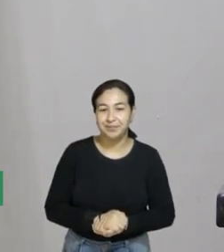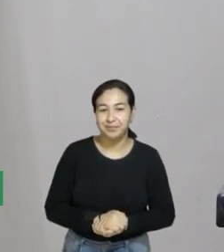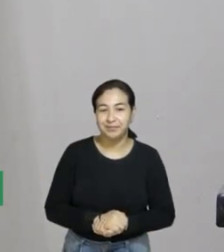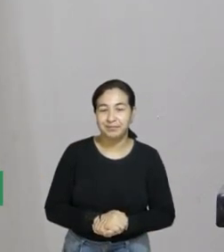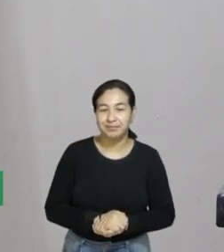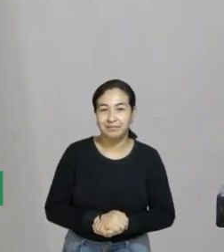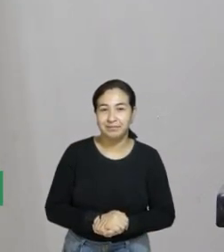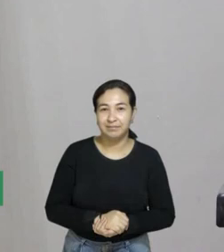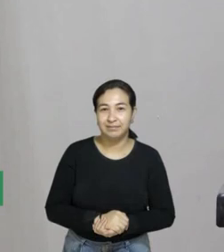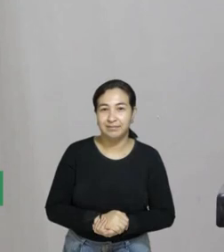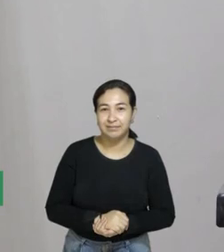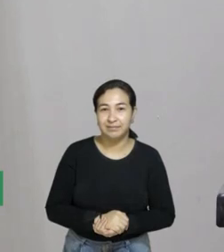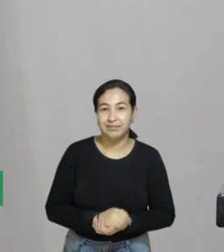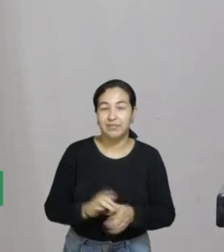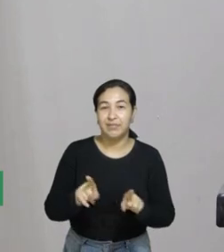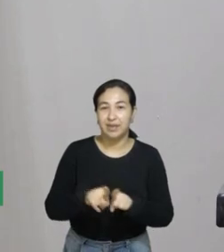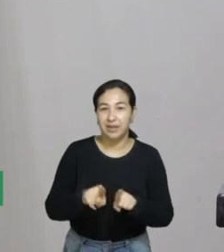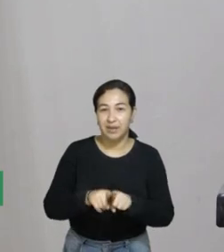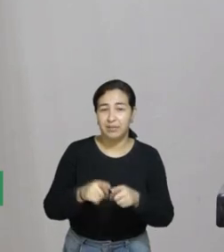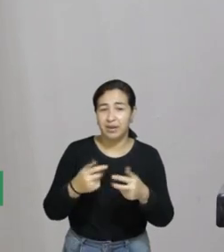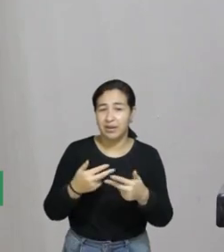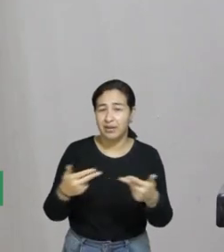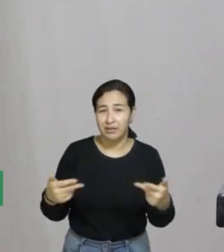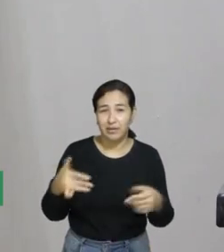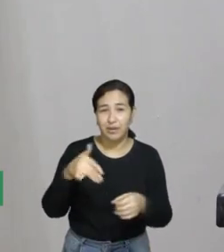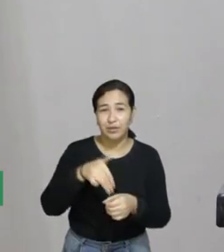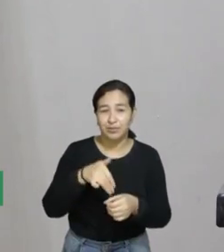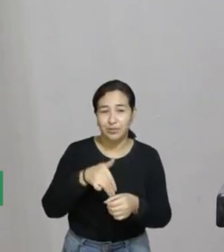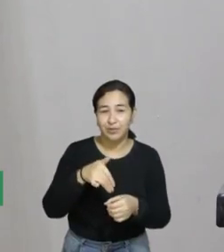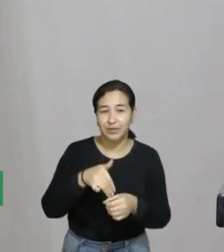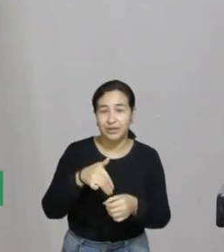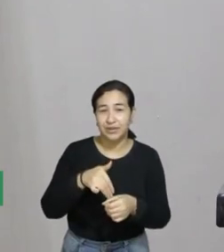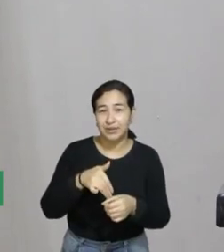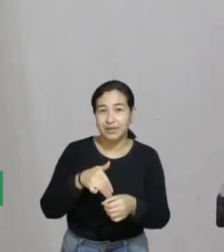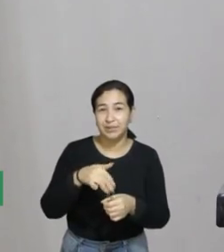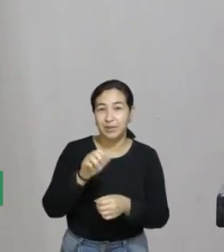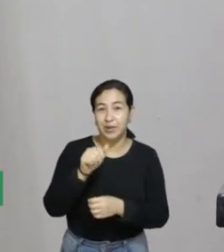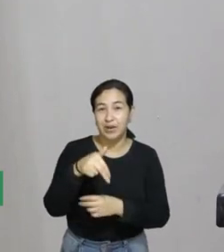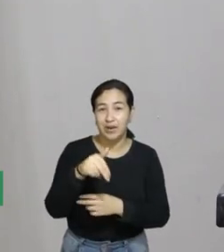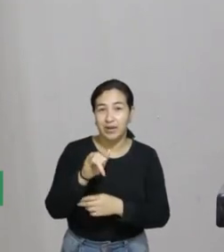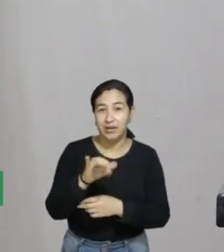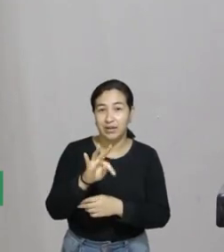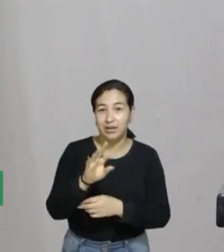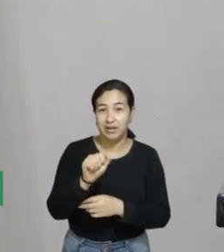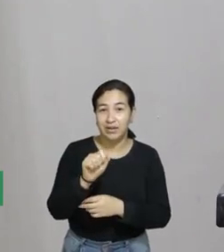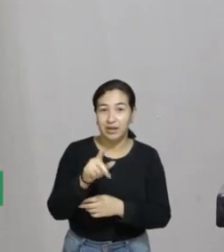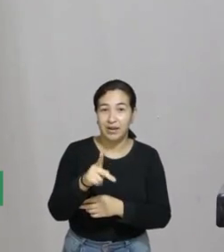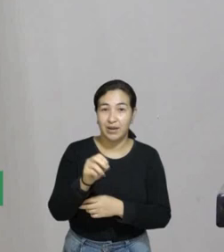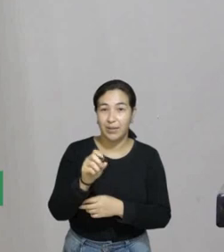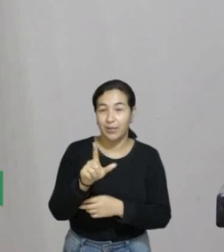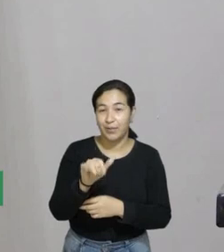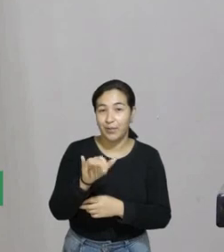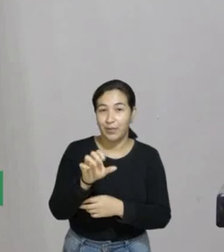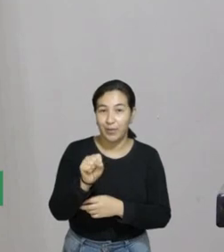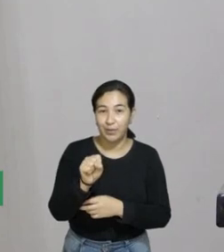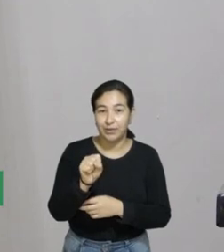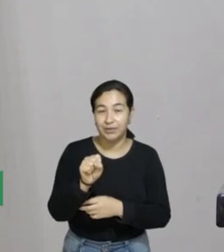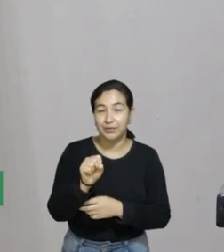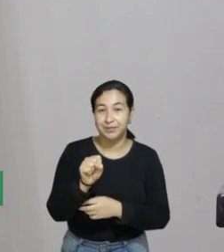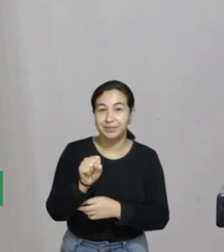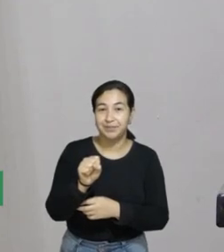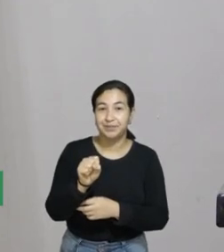da Imperatriz, Anitápolis, Rancho Queimado, Ilhota, Campo Alegre, Itapoá, Rio Negrinho, São Bento do